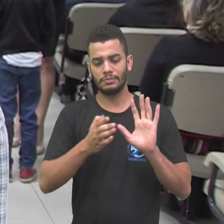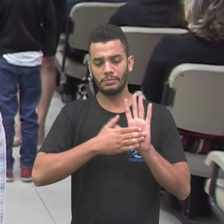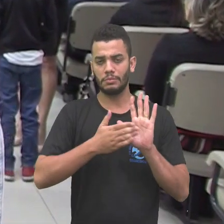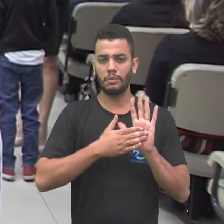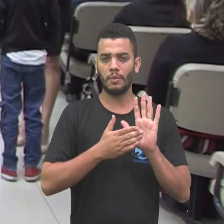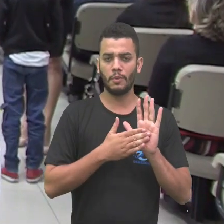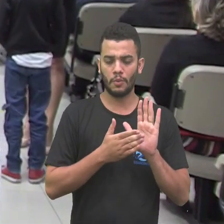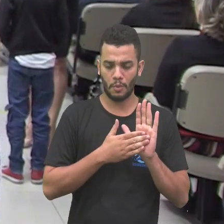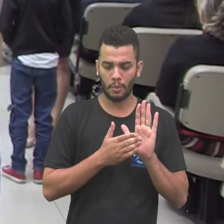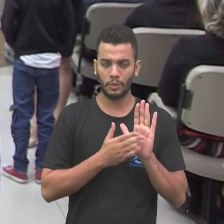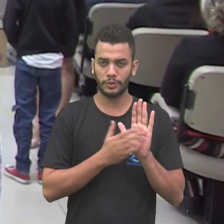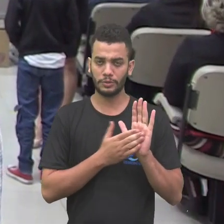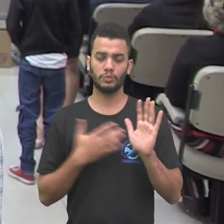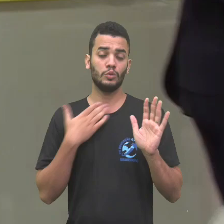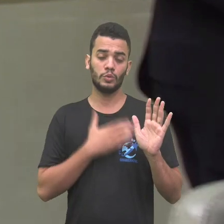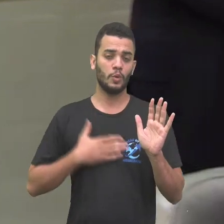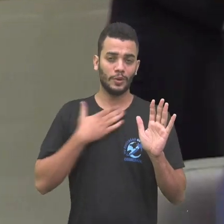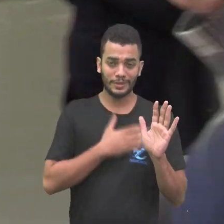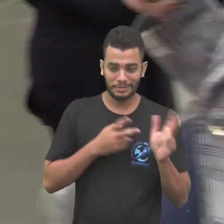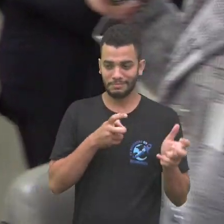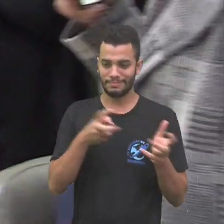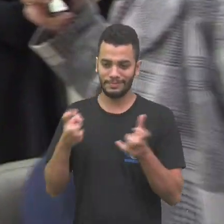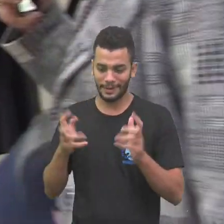e isso nos deixa muito contentes.